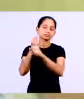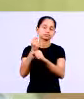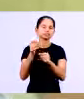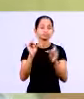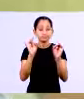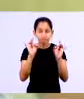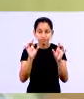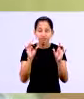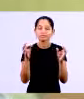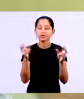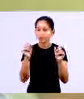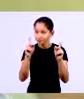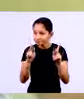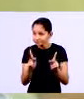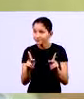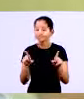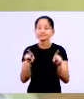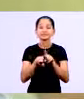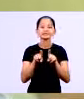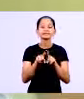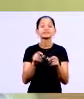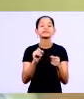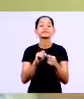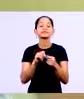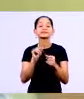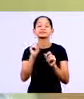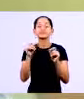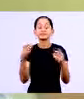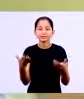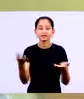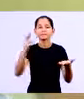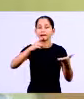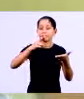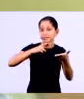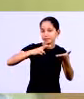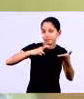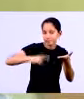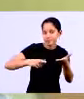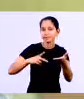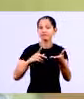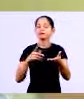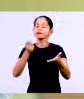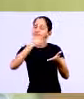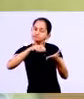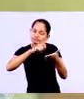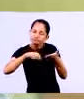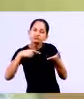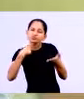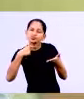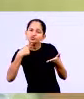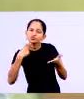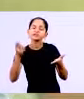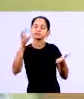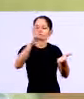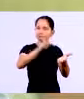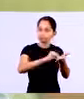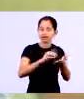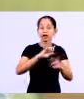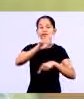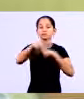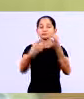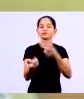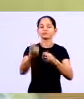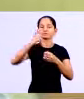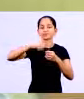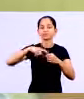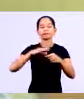tá certo, gente? E vocês, então, respondam as atividades, anotem as dúvidas, que quando retornarmos, nós